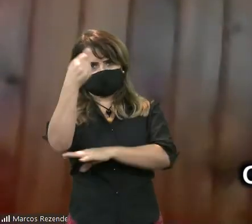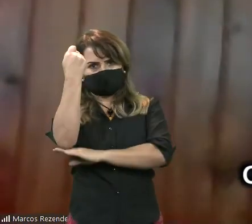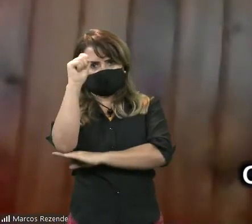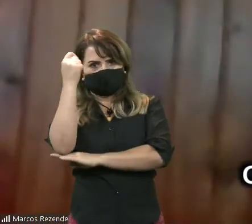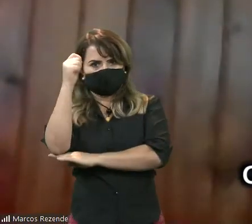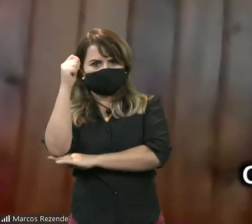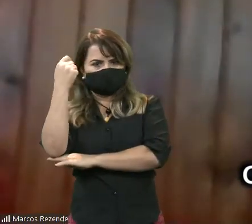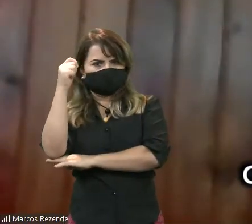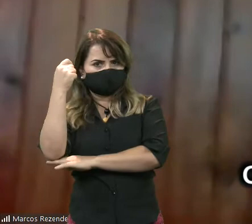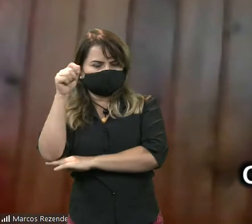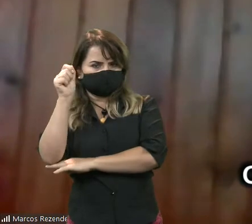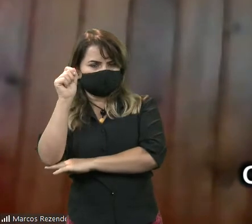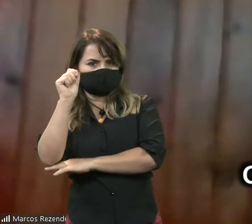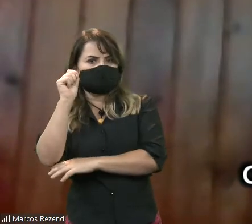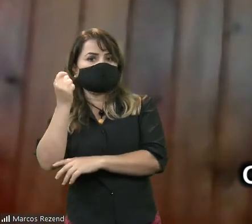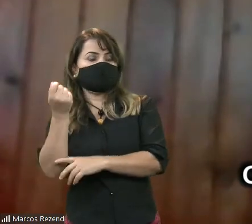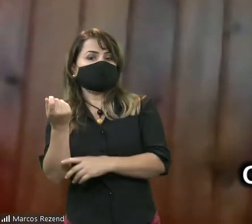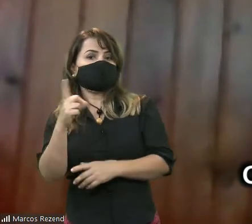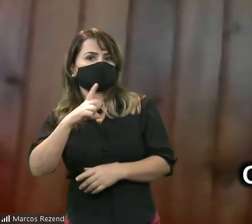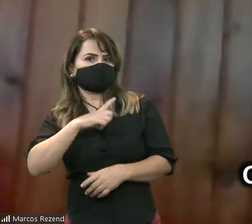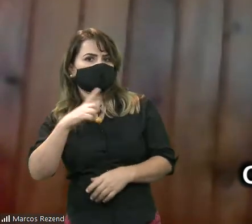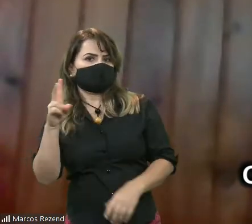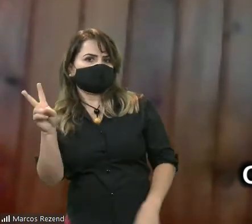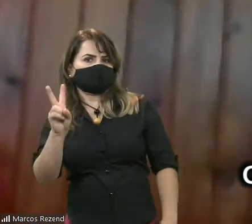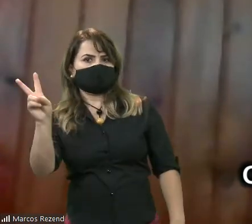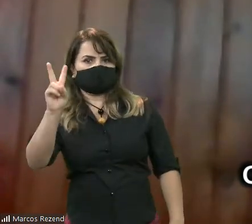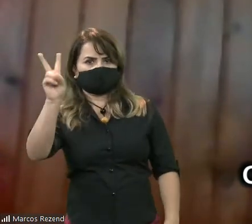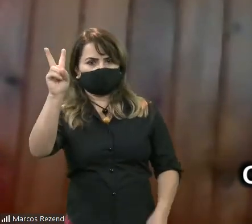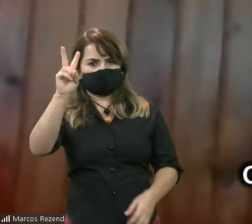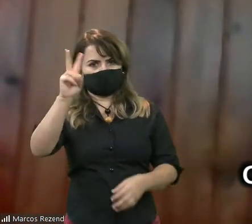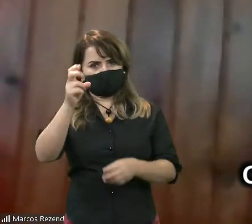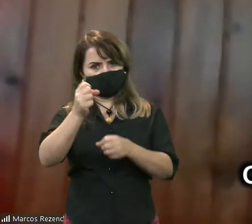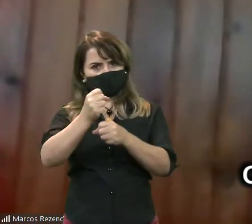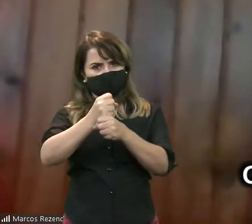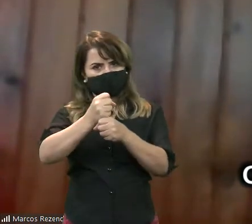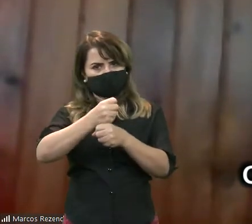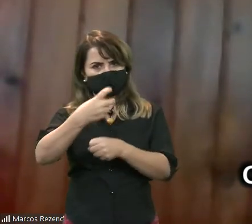cujo valor anual em 2019 é de